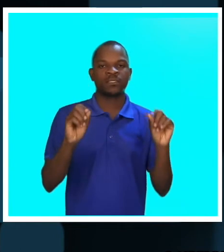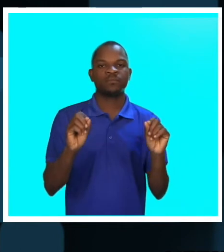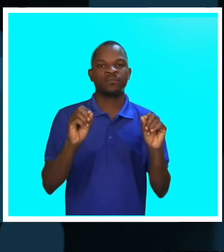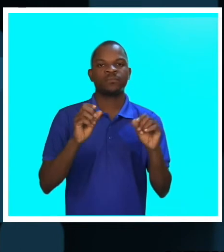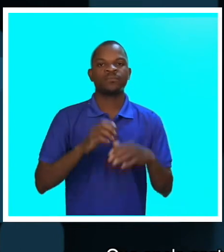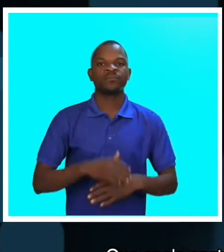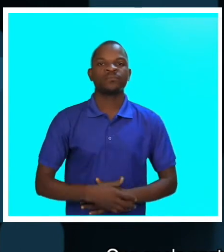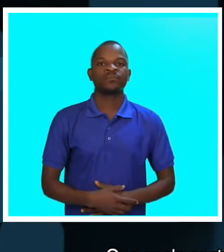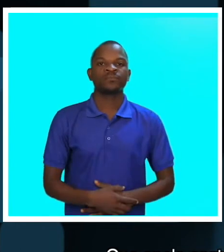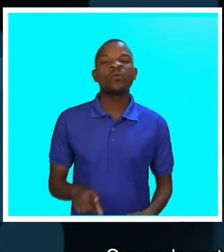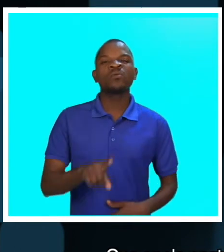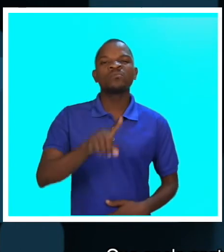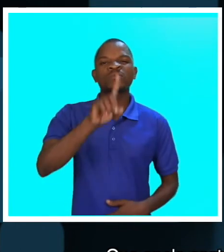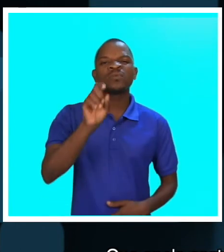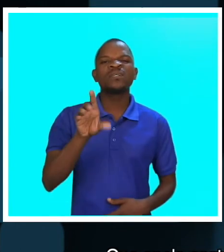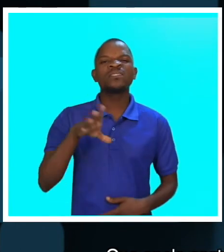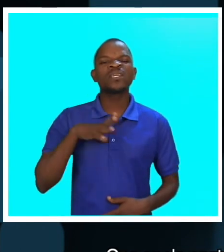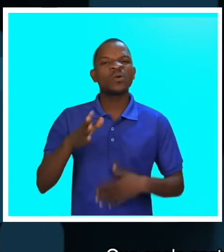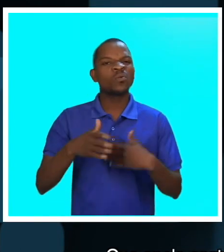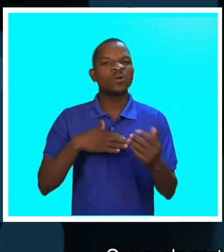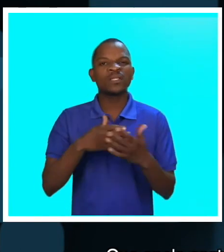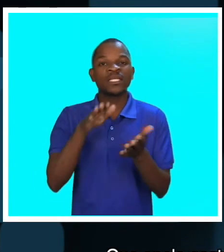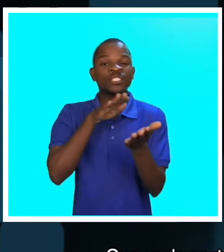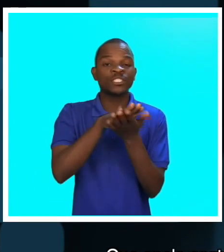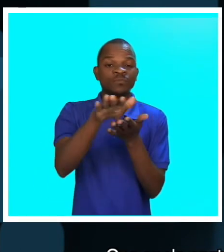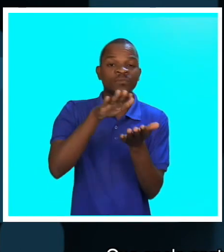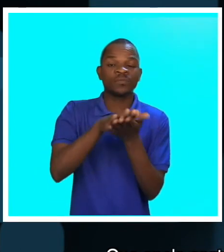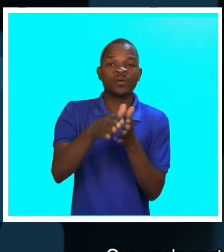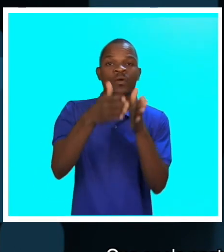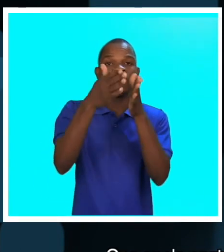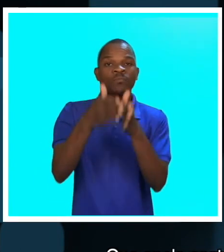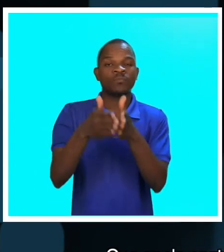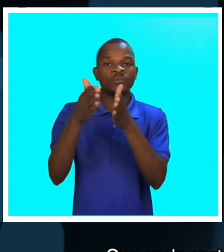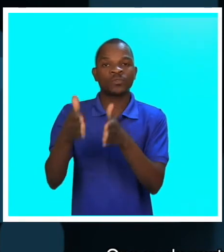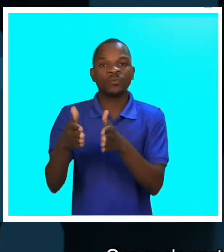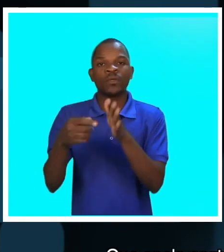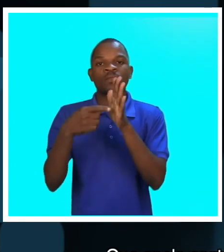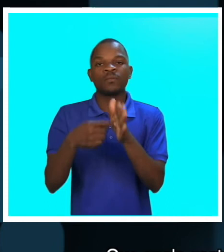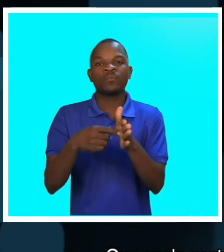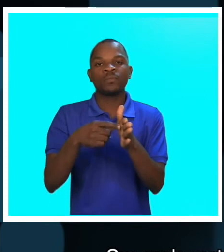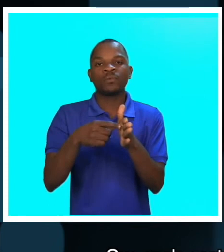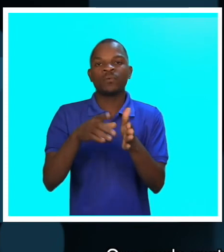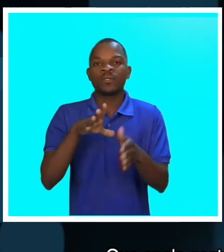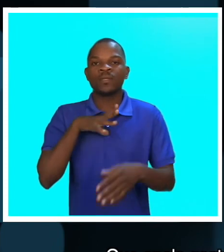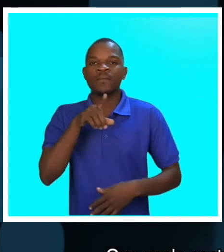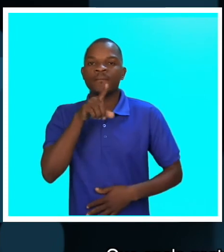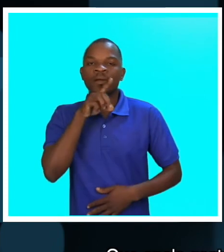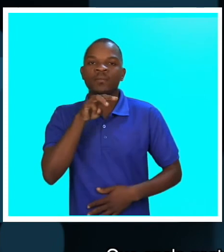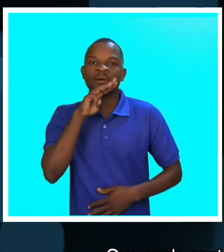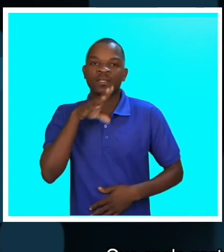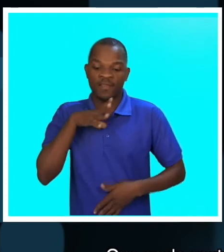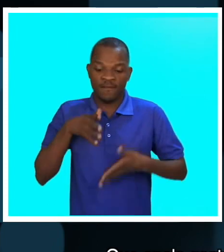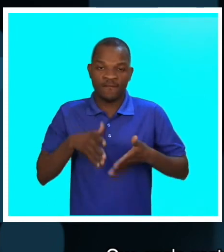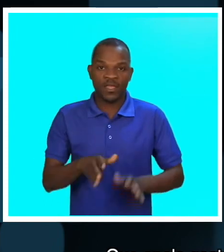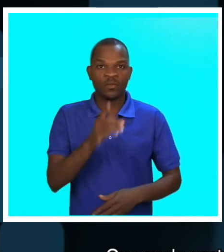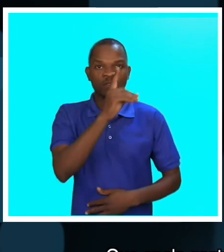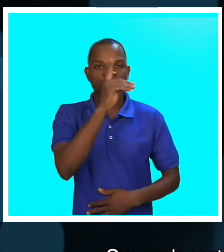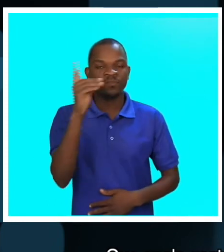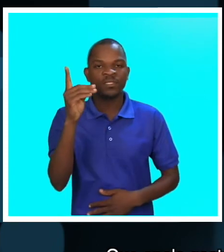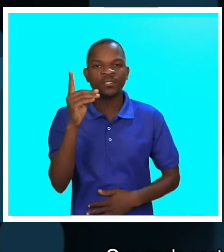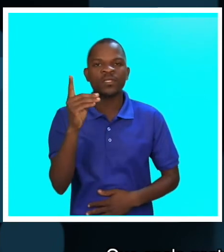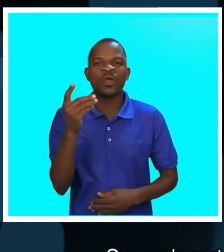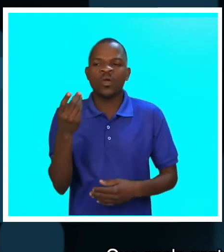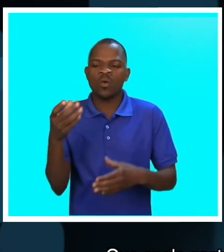com necessidades especiais. Qual é o apelo que gostaria de deixar em relação ao encarregado de educação que tem crianças com